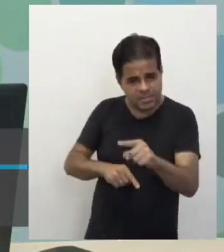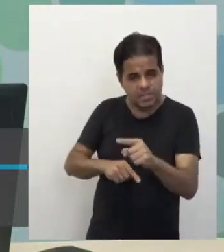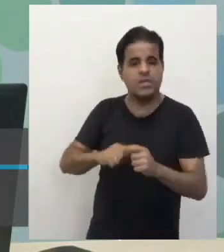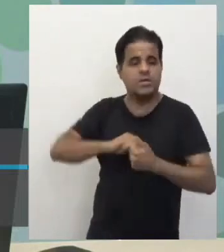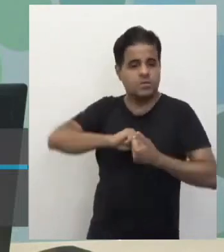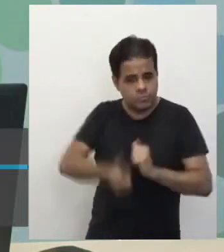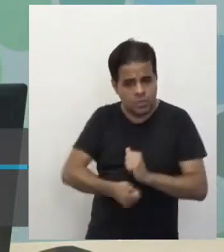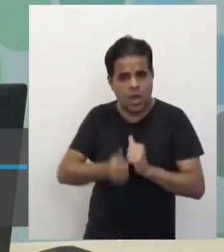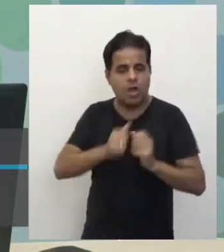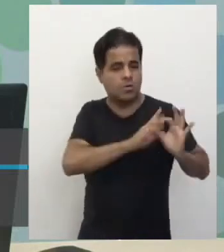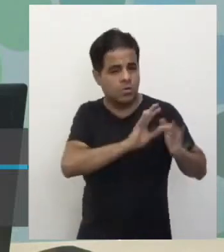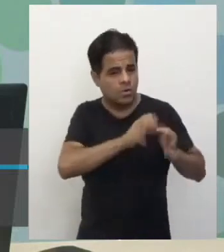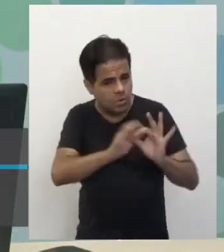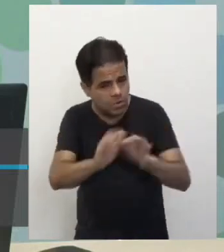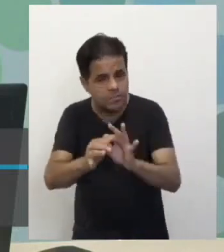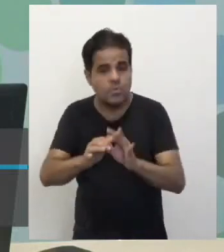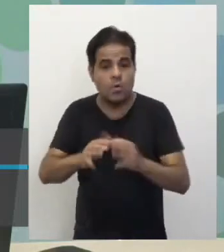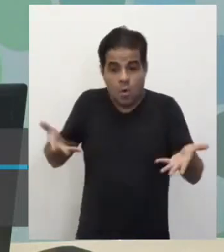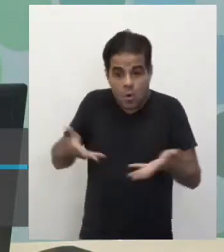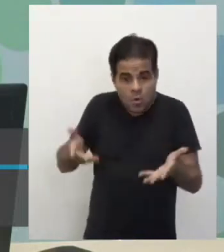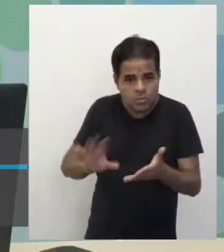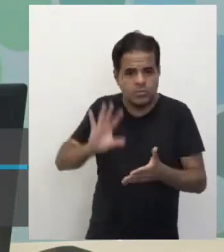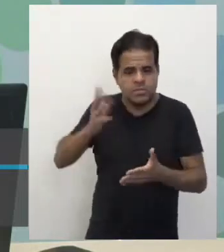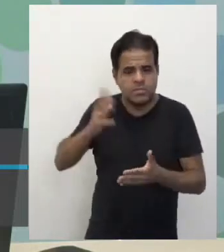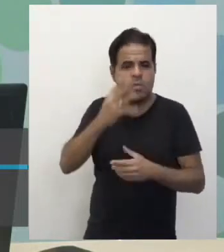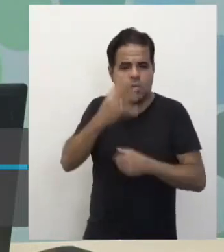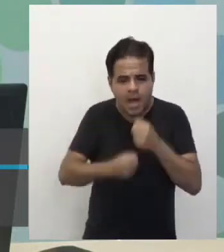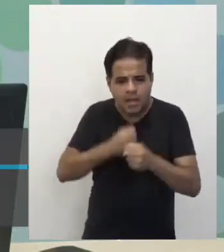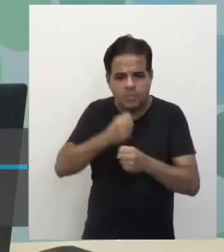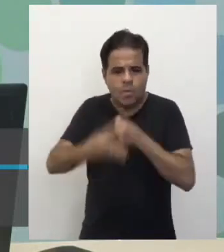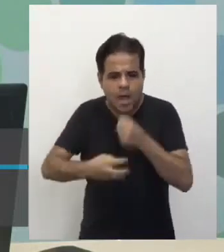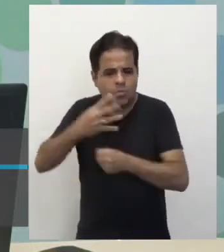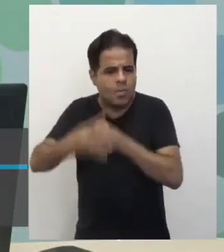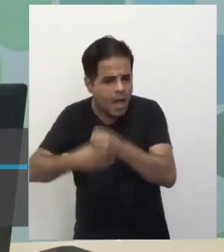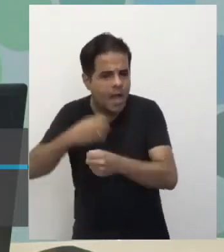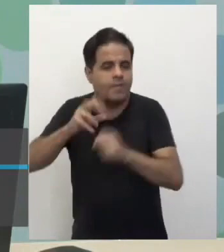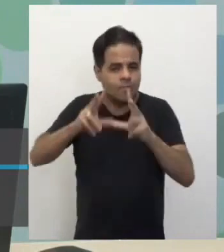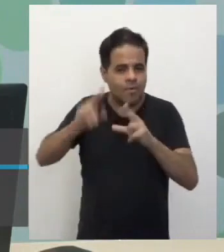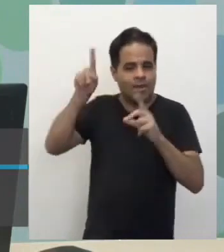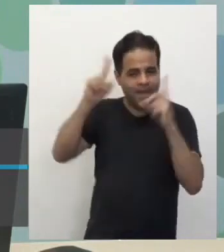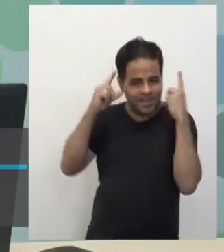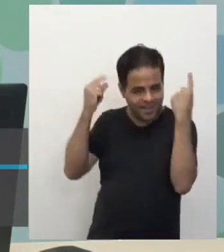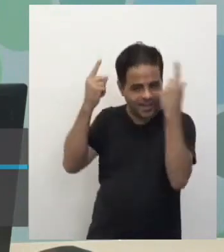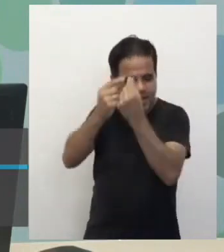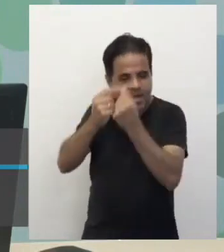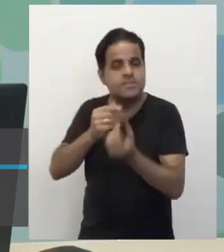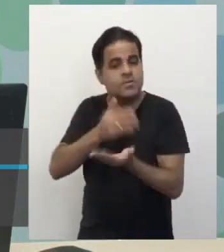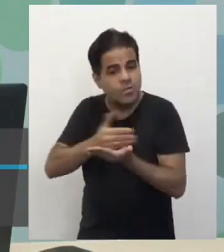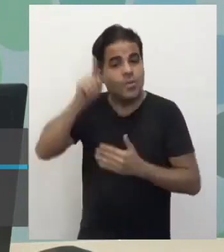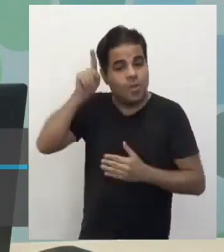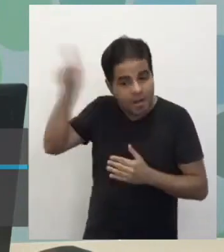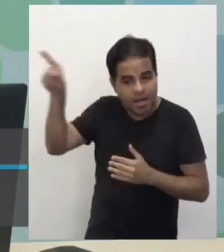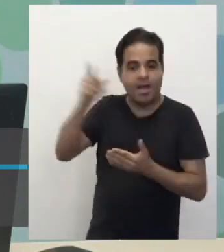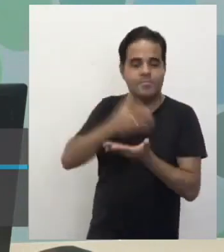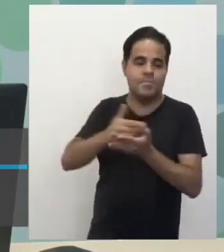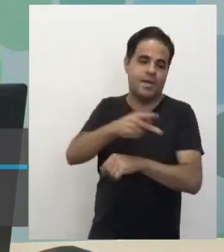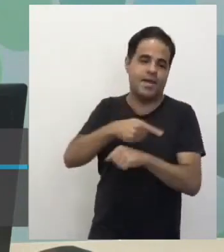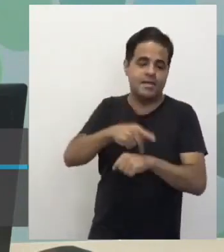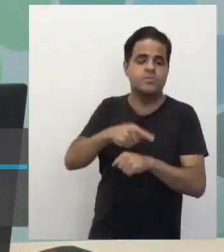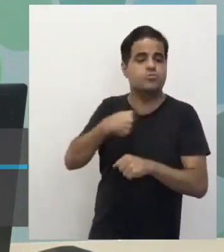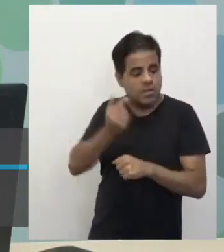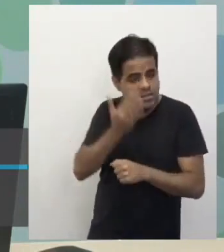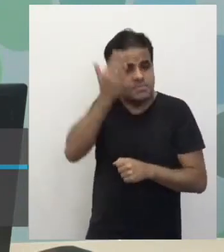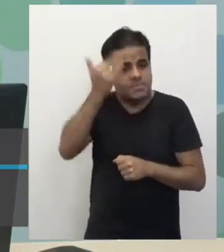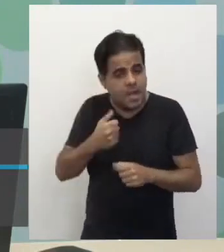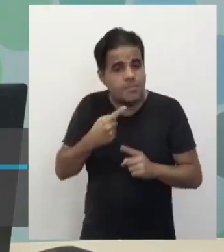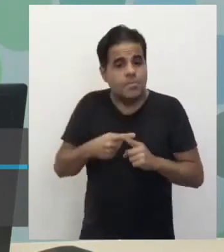Jogos Olímpicos que acontecem hoje, de 4 em 4 anos, assim como na Grécia Antiga, surgiram lá. E a gente sabe disso